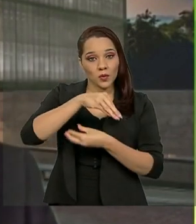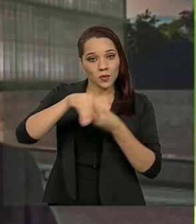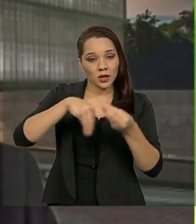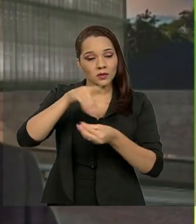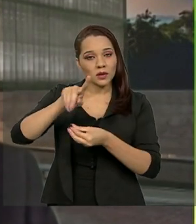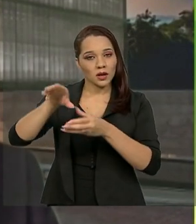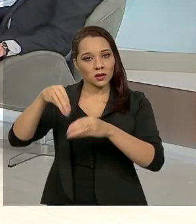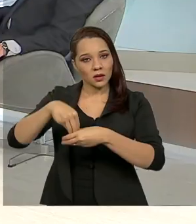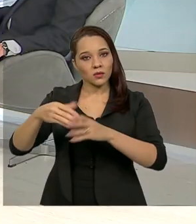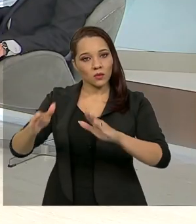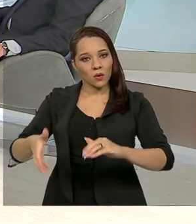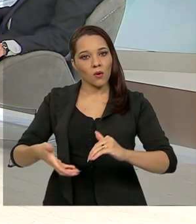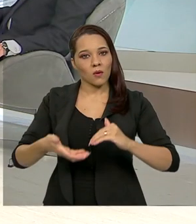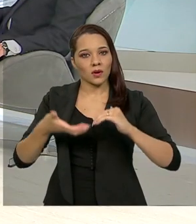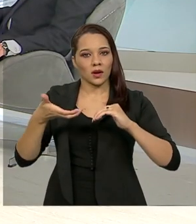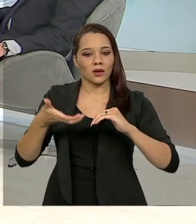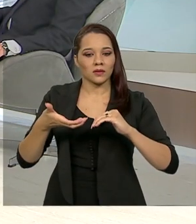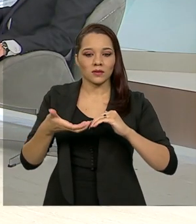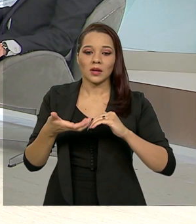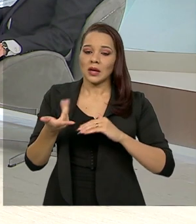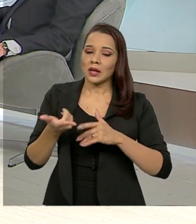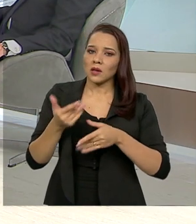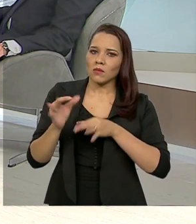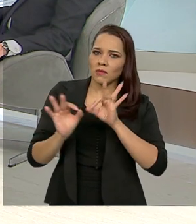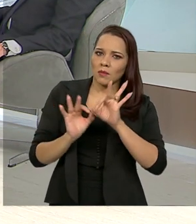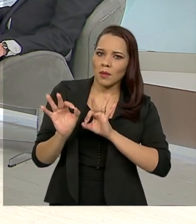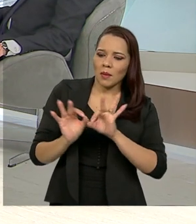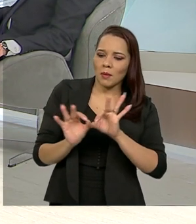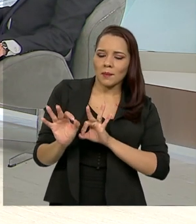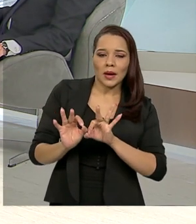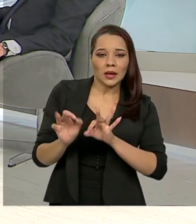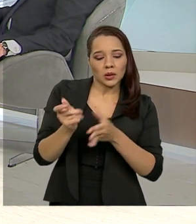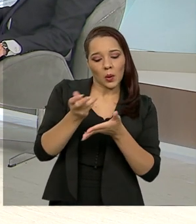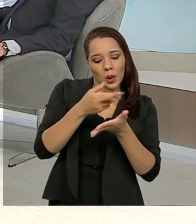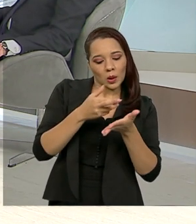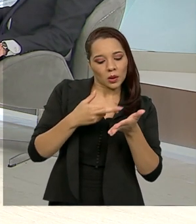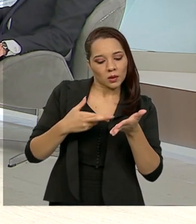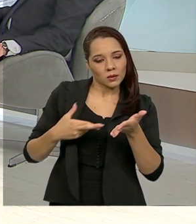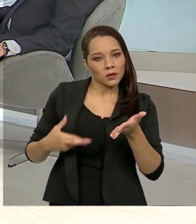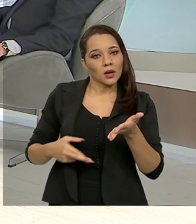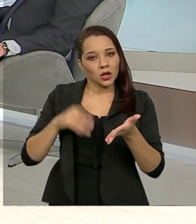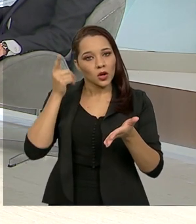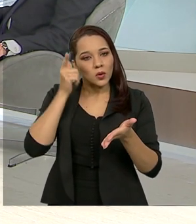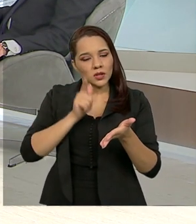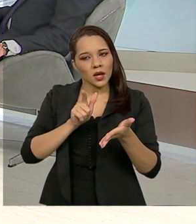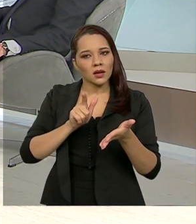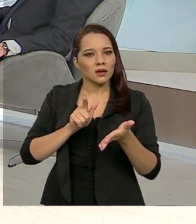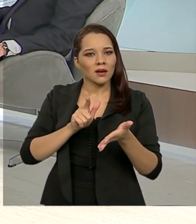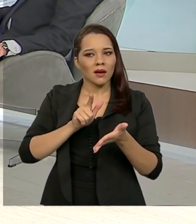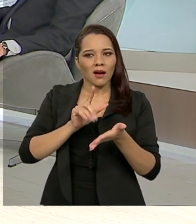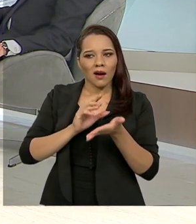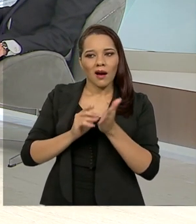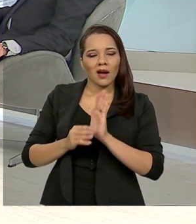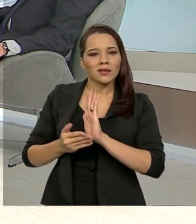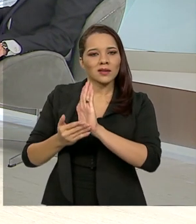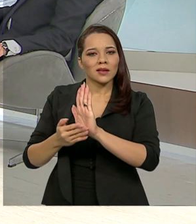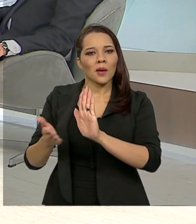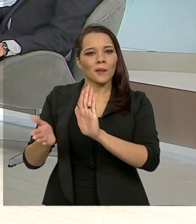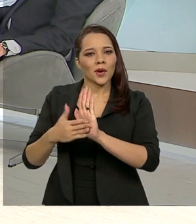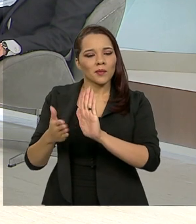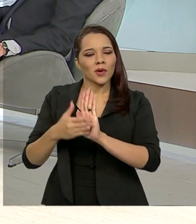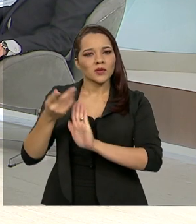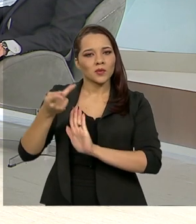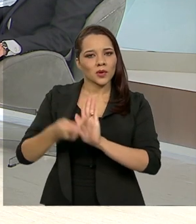Congresso Nacional e estão tentando construir um relatório que possa contemplar a proposta do